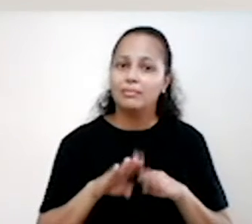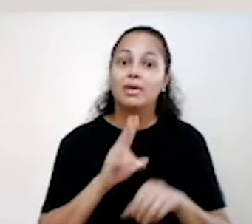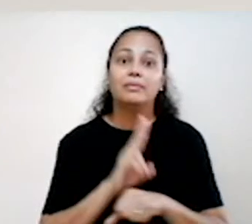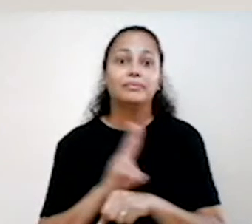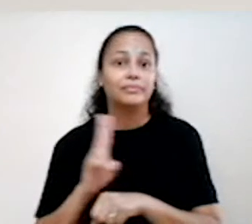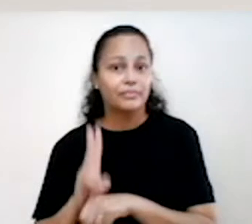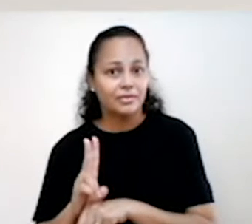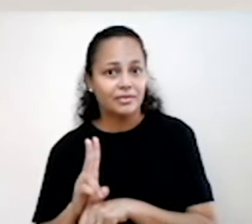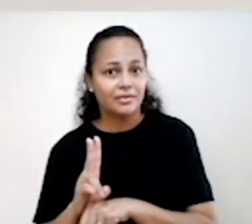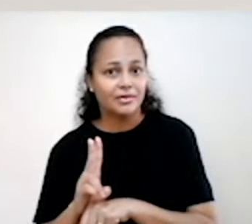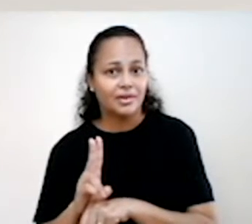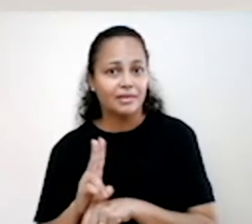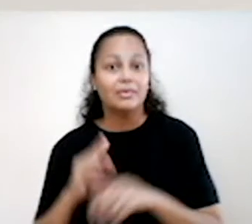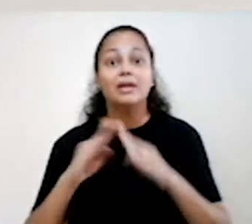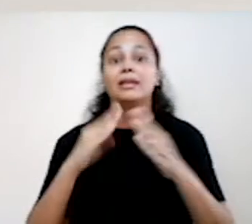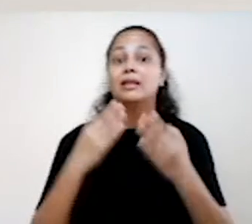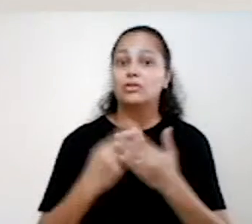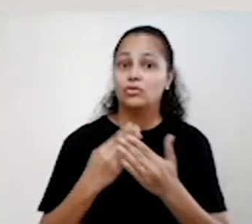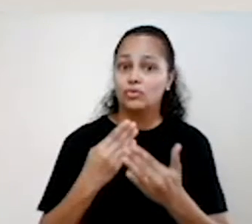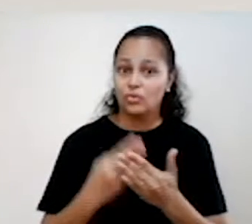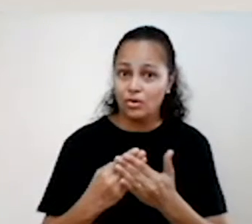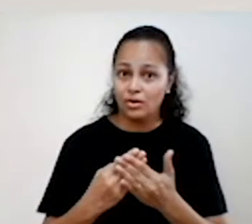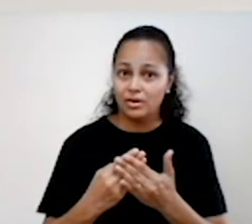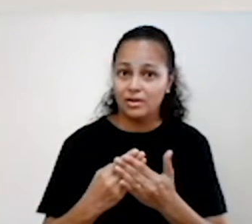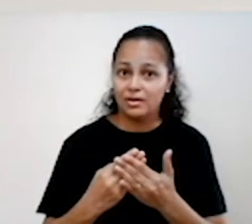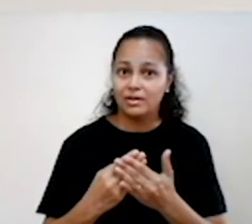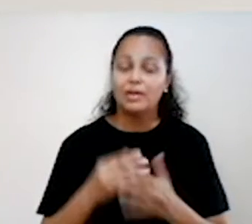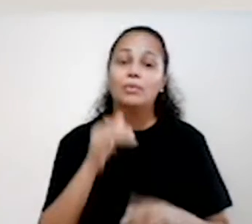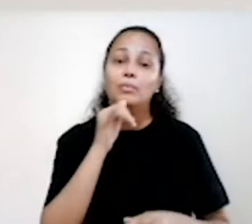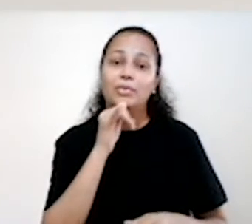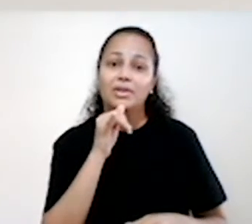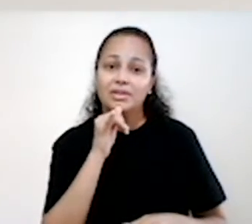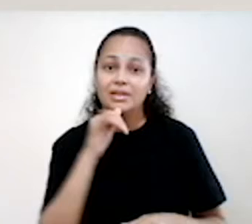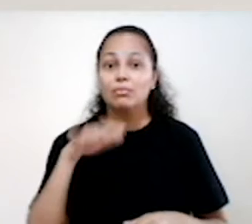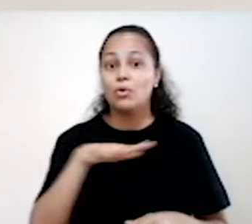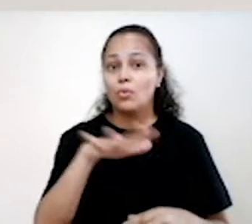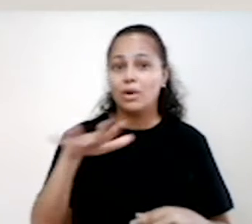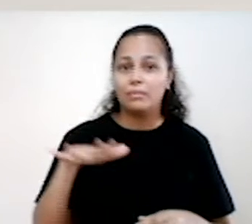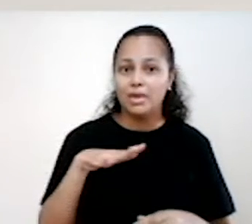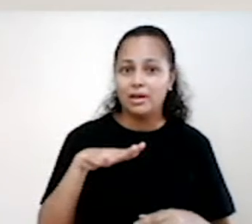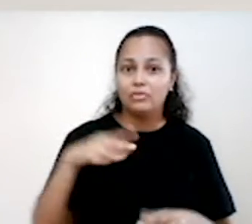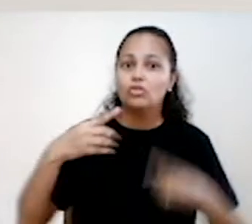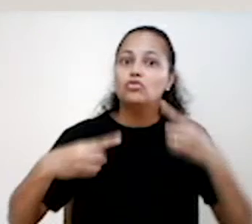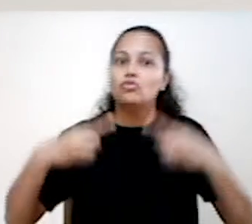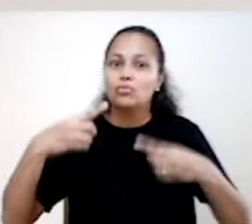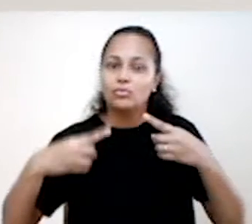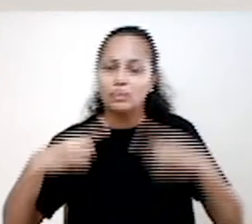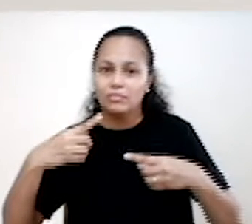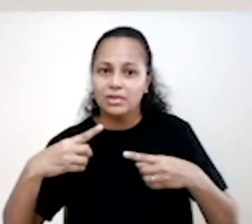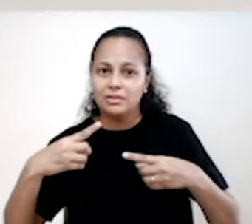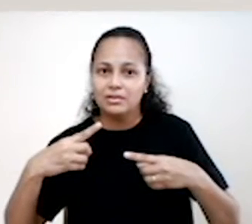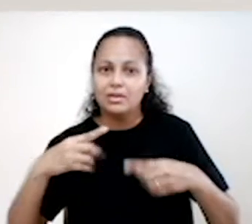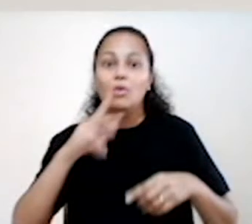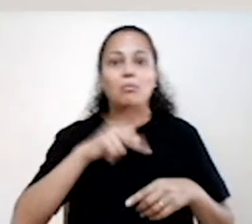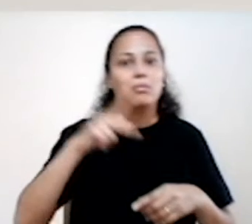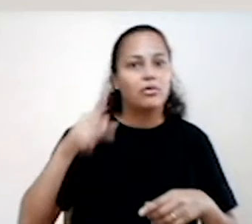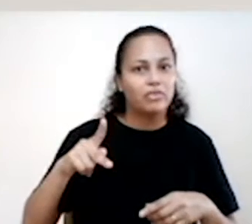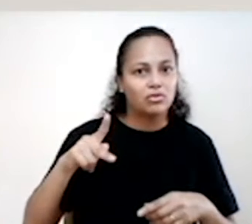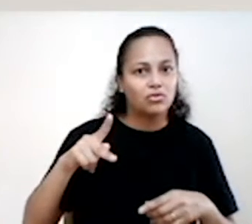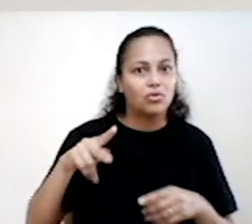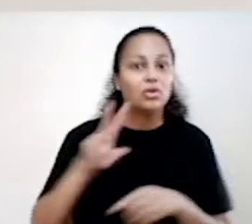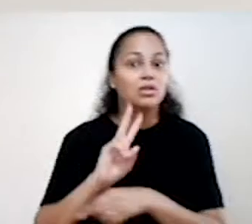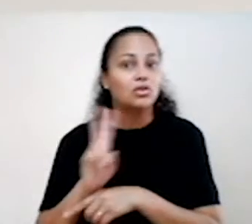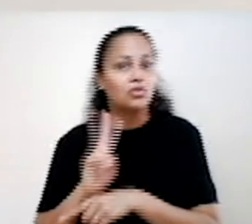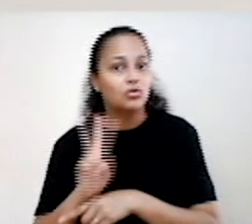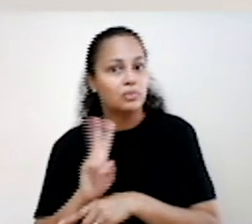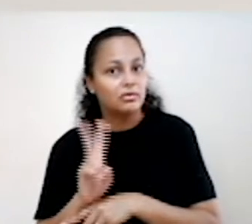preveni-las. No âmbito escolar, podemos citar como ponto de partida da síndrome de burnout um ambiente de competição entre alunos, professores e